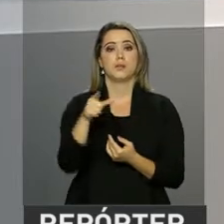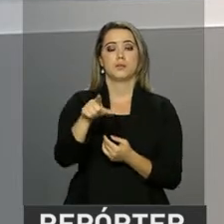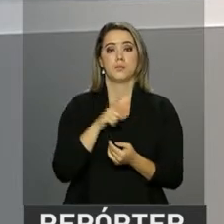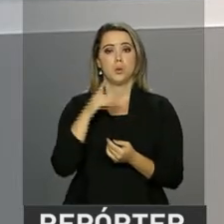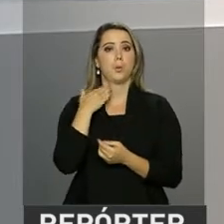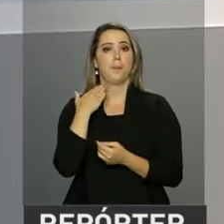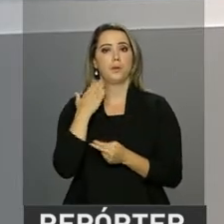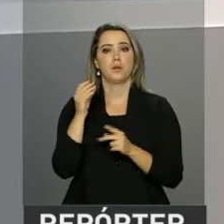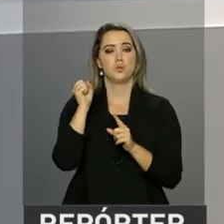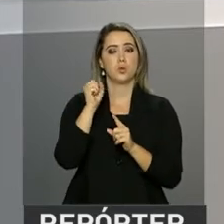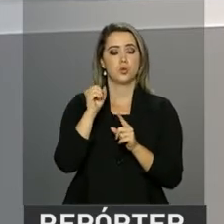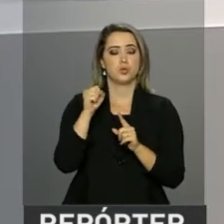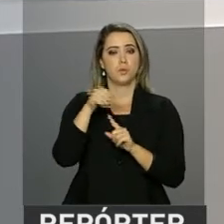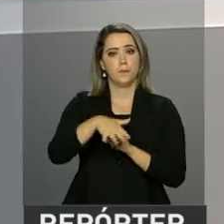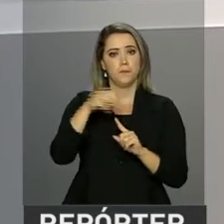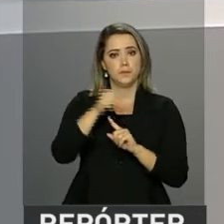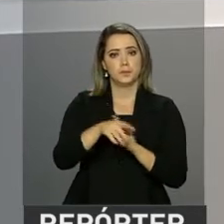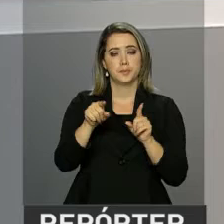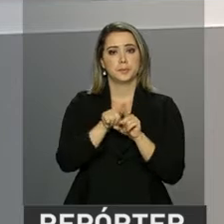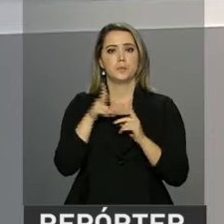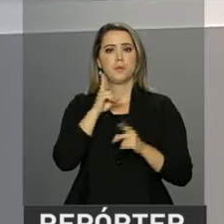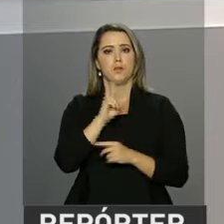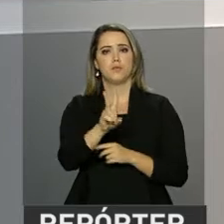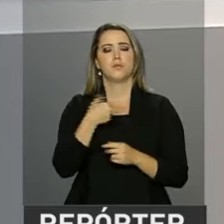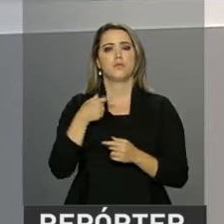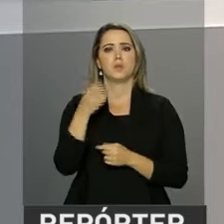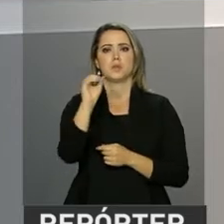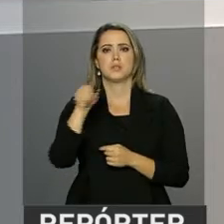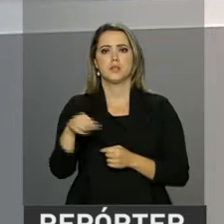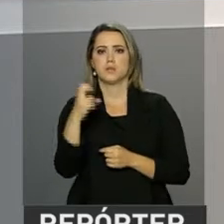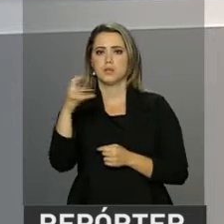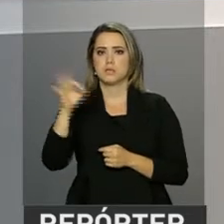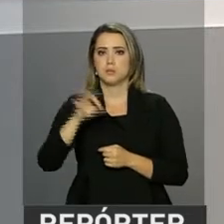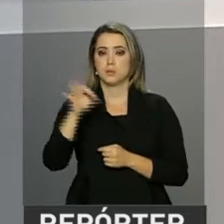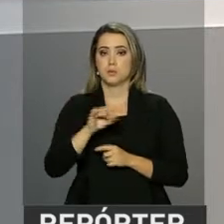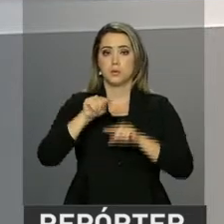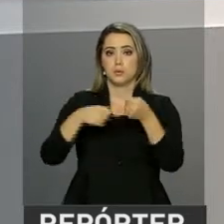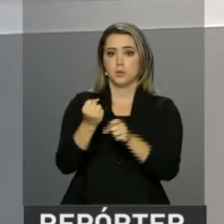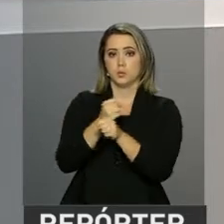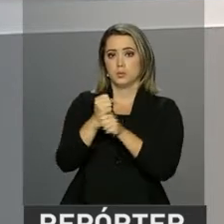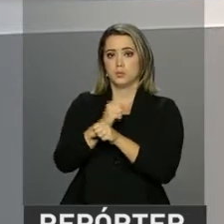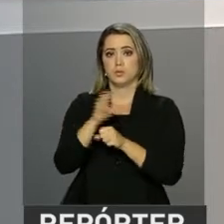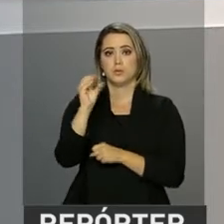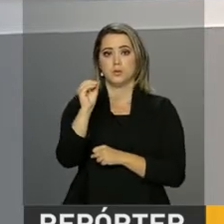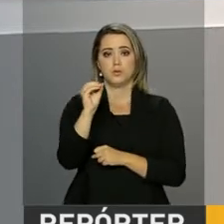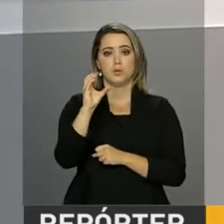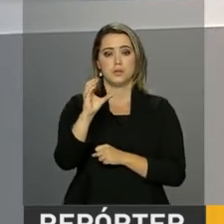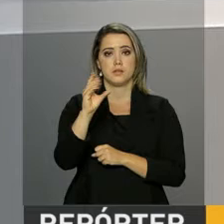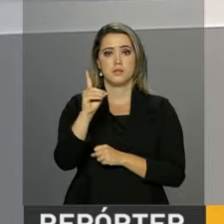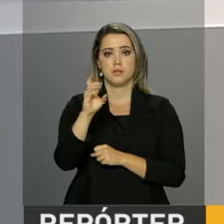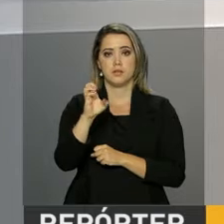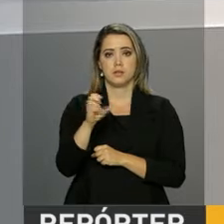que, segundo o Boletim Focus, do Banco Central, prevê um crescimento de 0,5%. Para o ano que vem, a OCDE estima